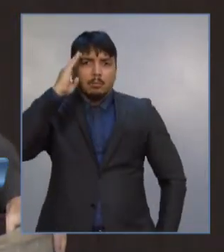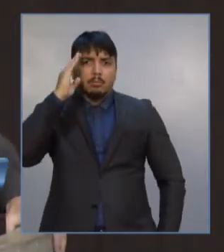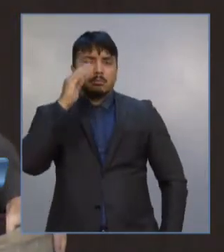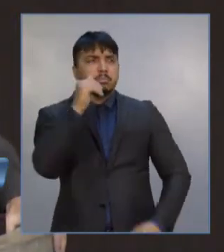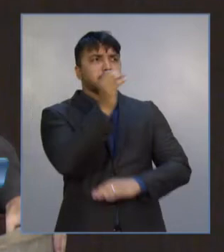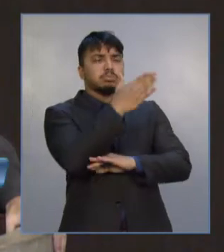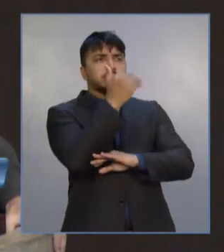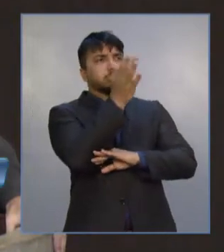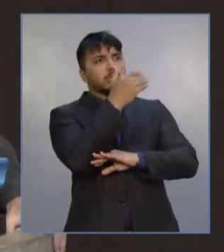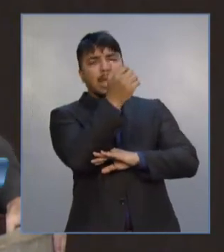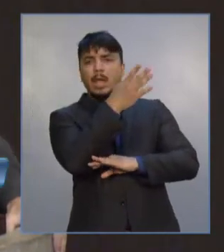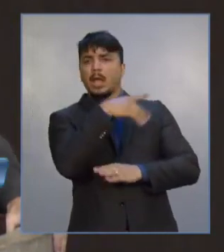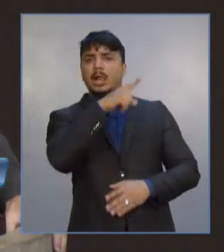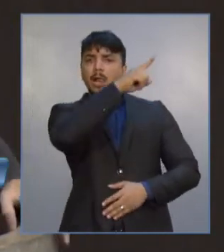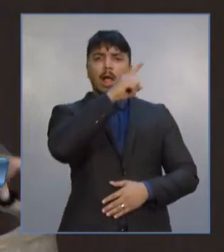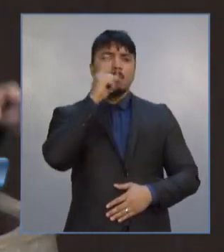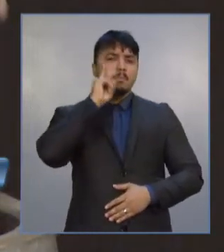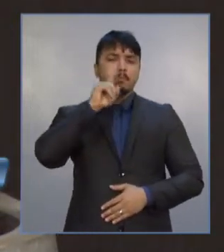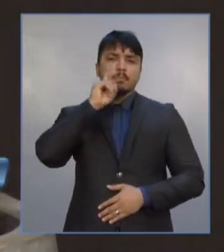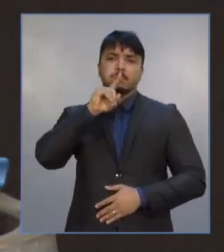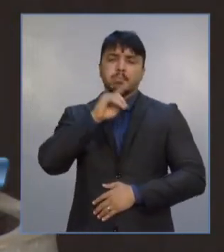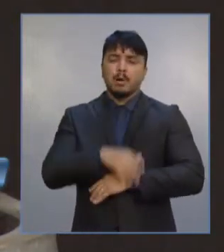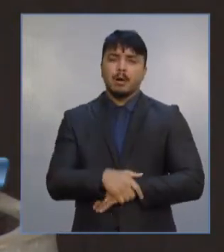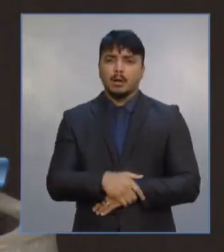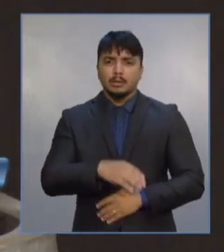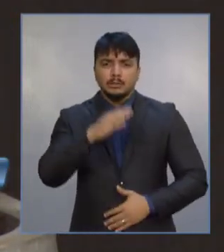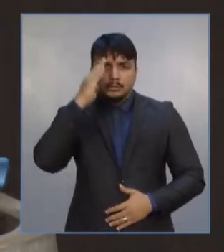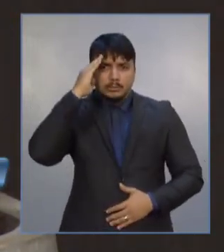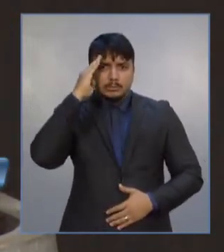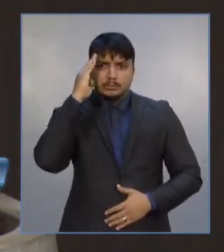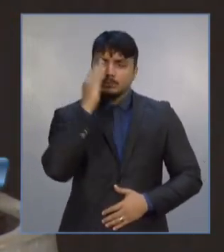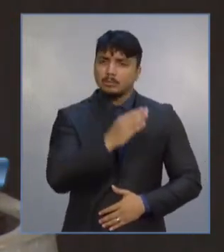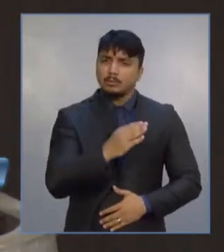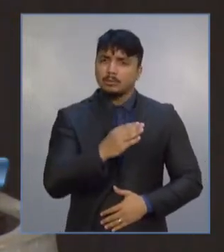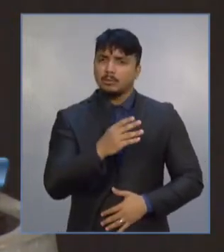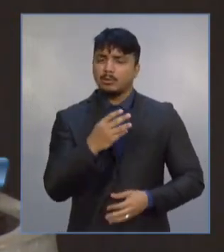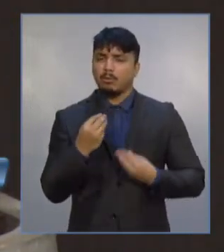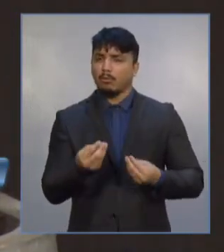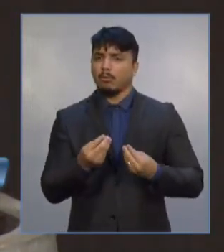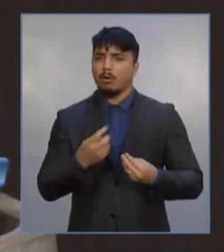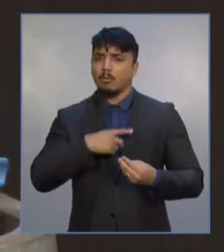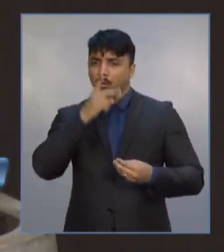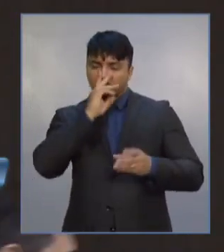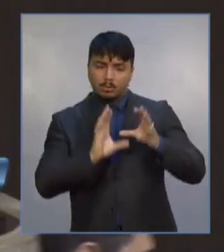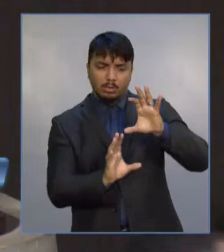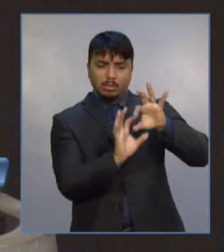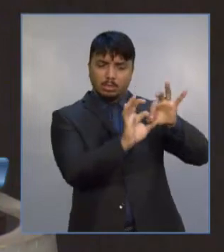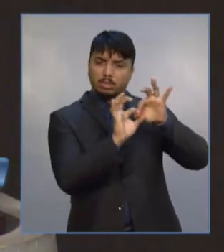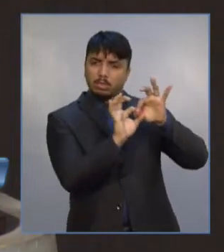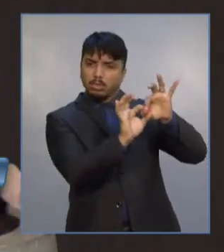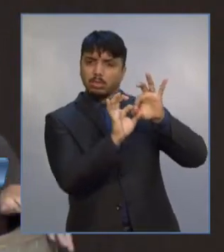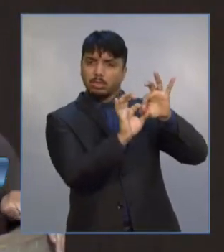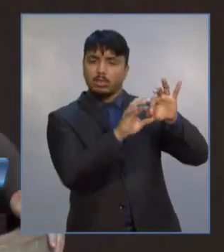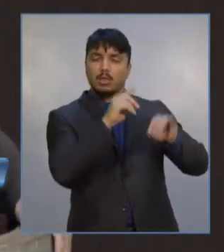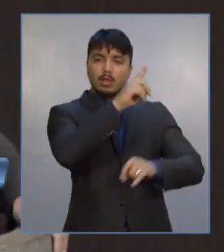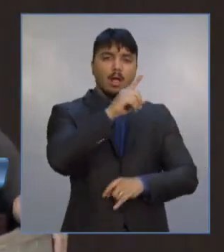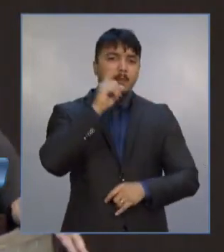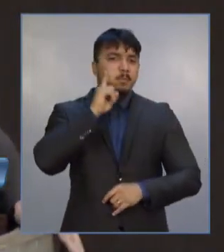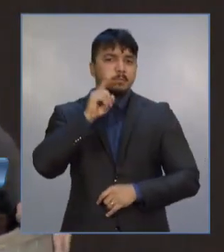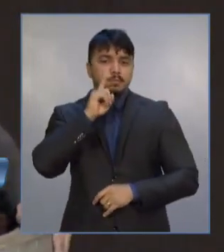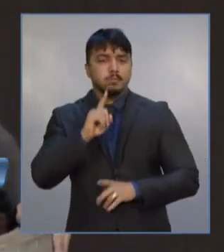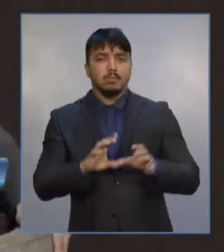à bandeira americana, quando determina uma política externa de alinhamento automático aos americanos,